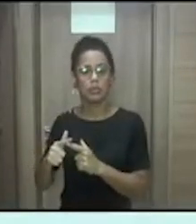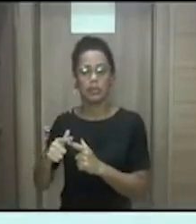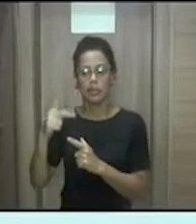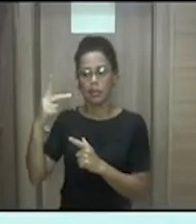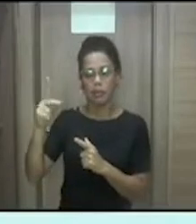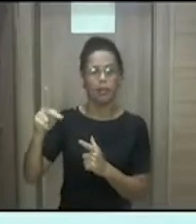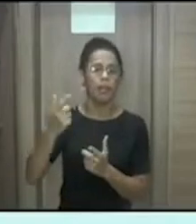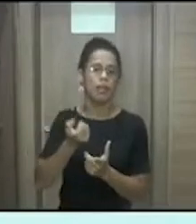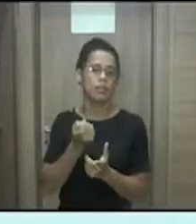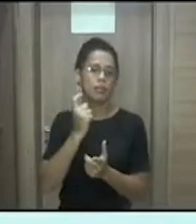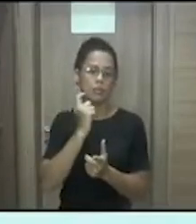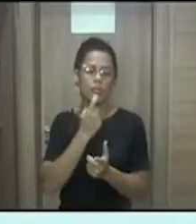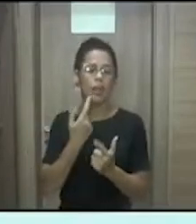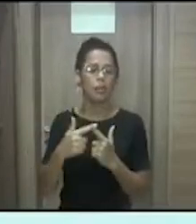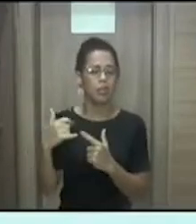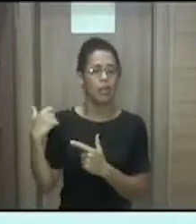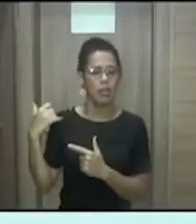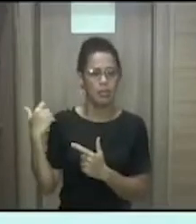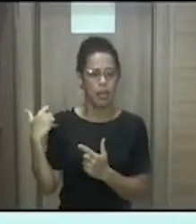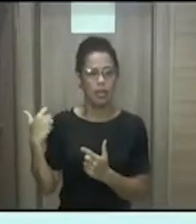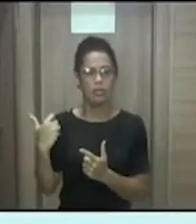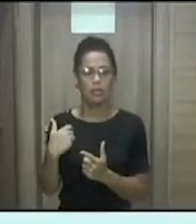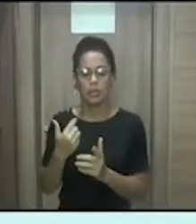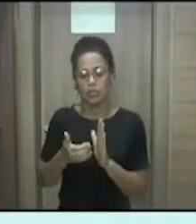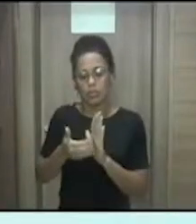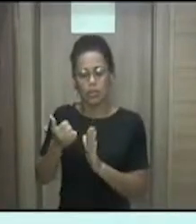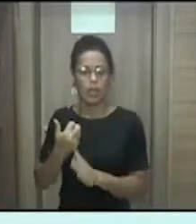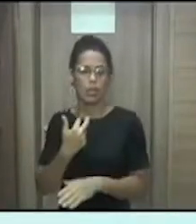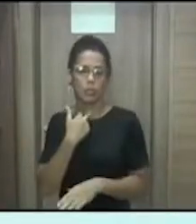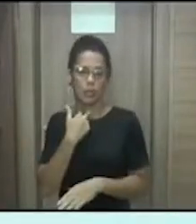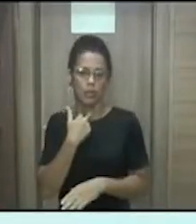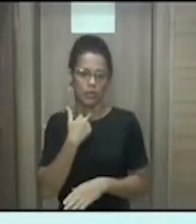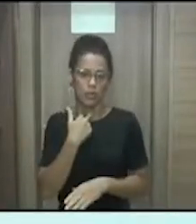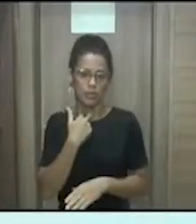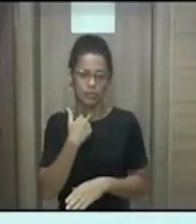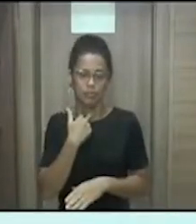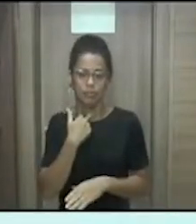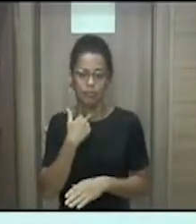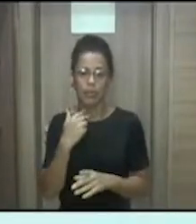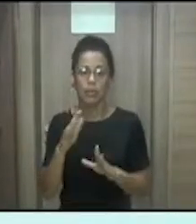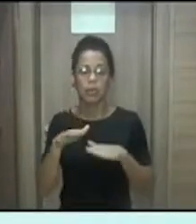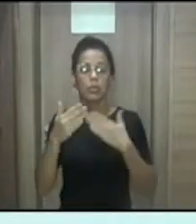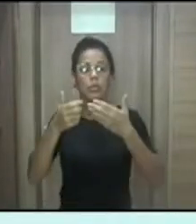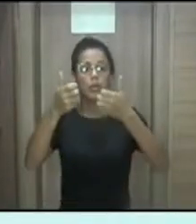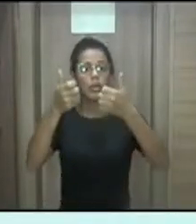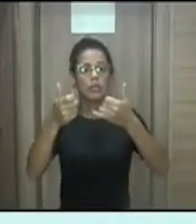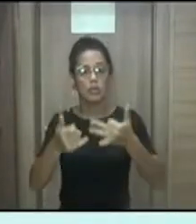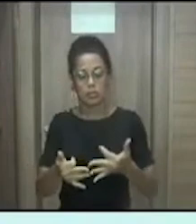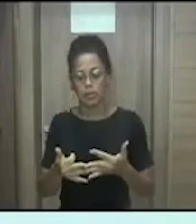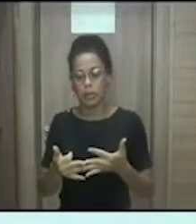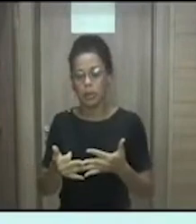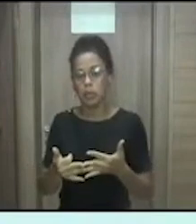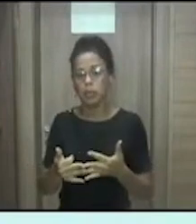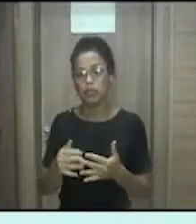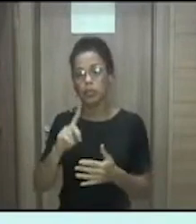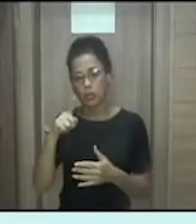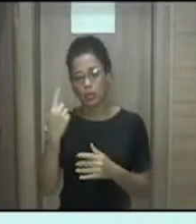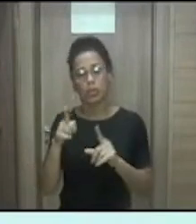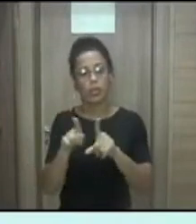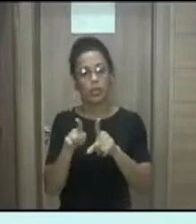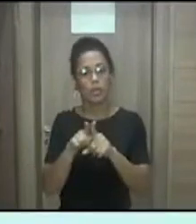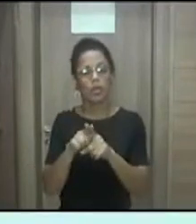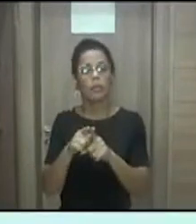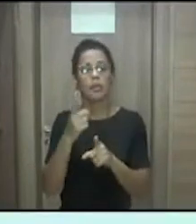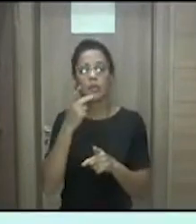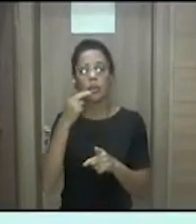também da idade, que a gente não pode tirar isso, né? Mas quando a gente fala dessa questão, também estamos falando de